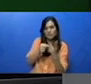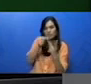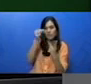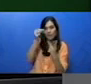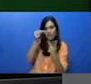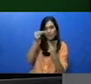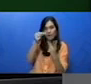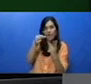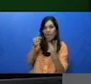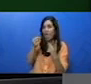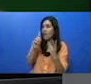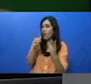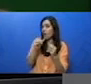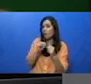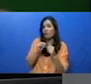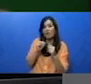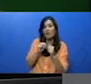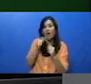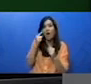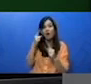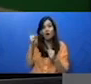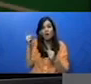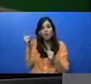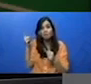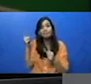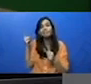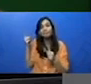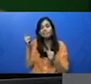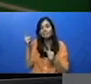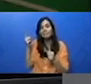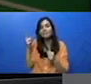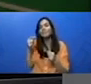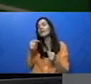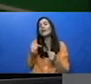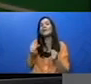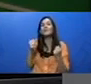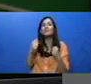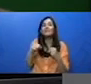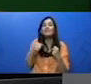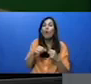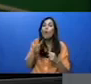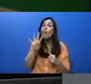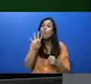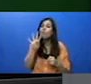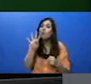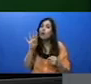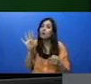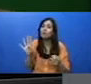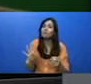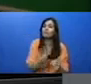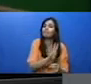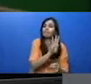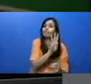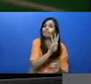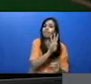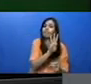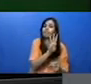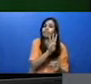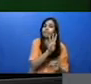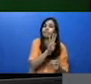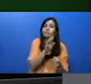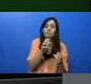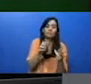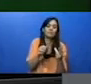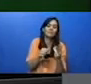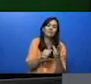isso, certo? Então, aqui ela deveria ter feito qual número, né? Olha lá, ó,